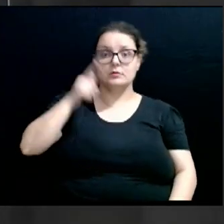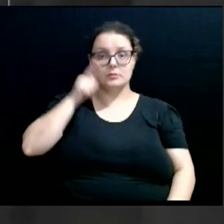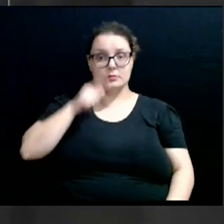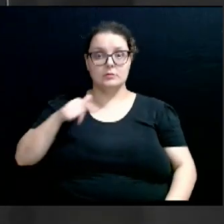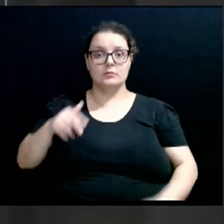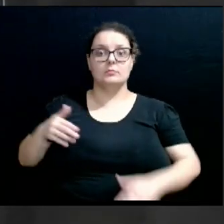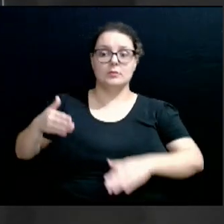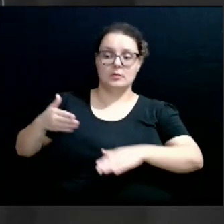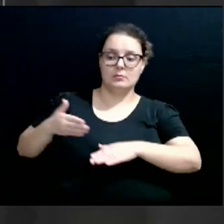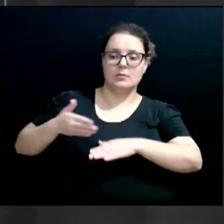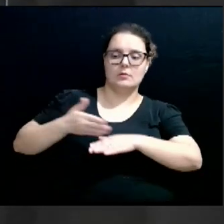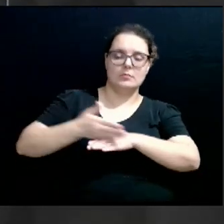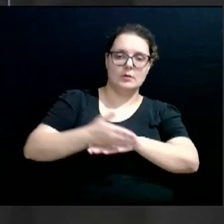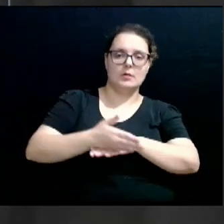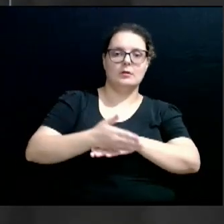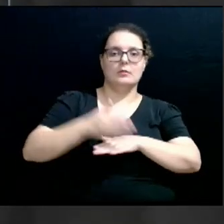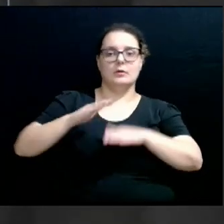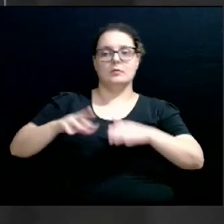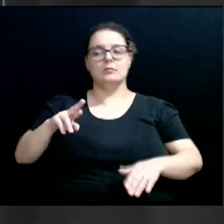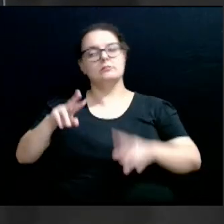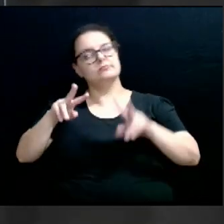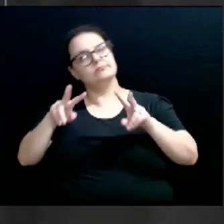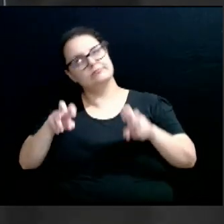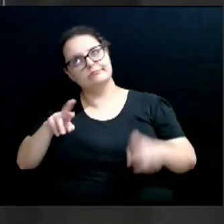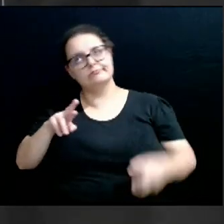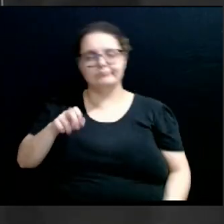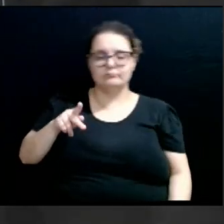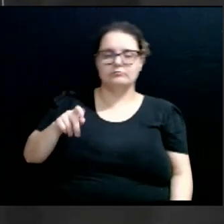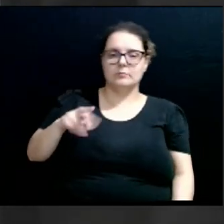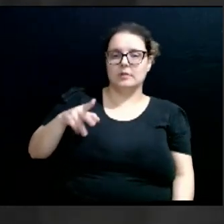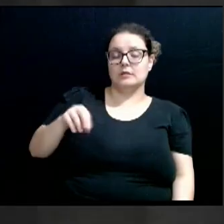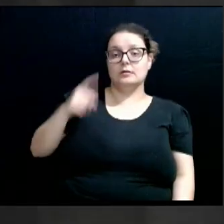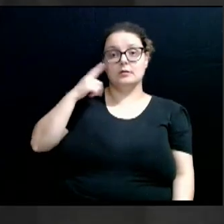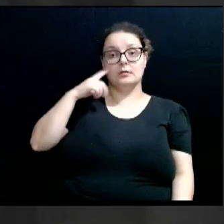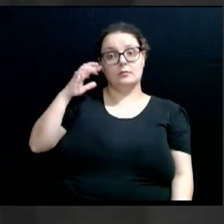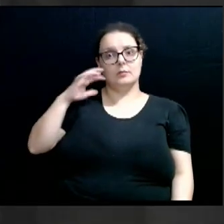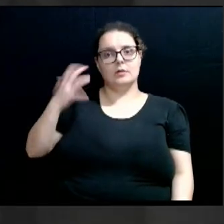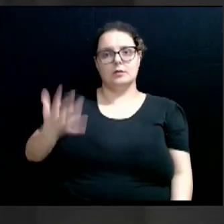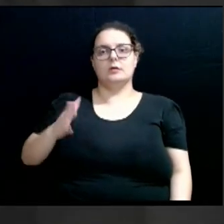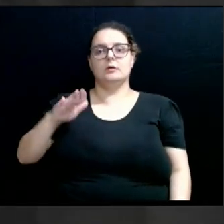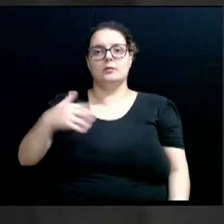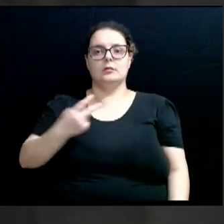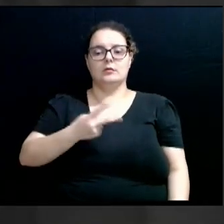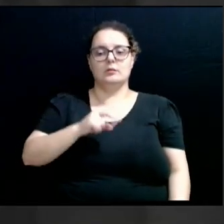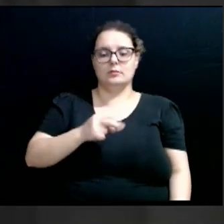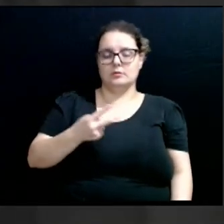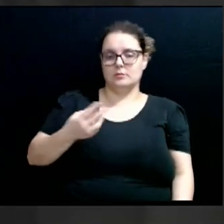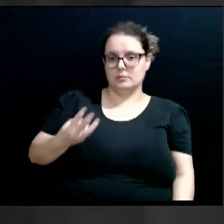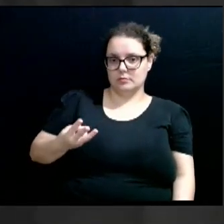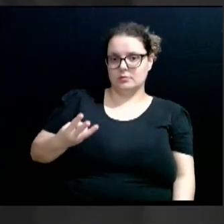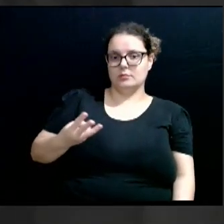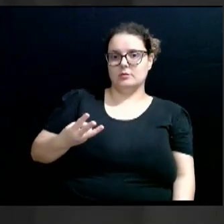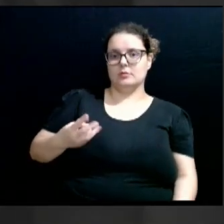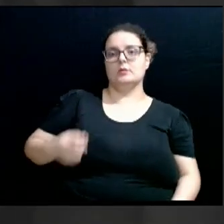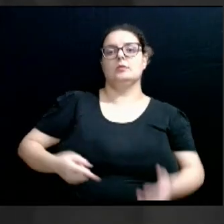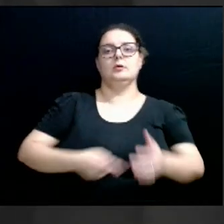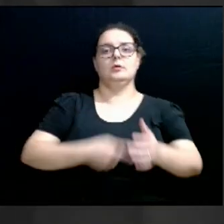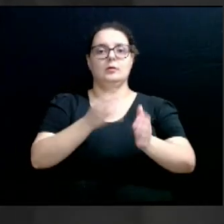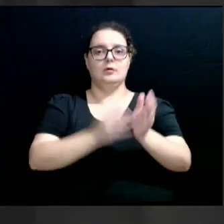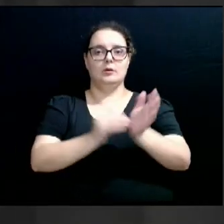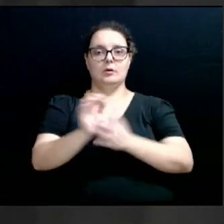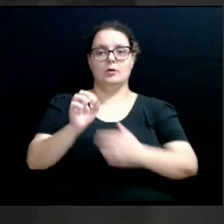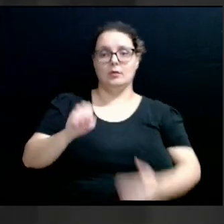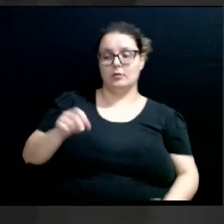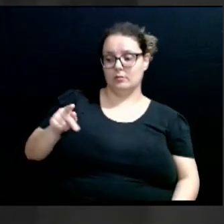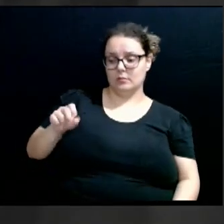talvez uma reparação, né, e tenho pensado muito nisso, porque quando a gente em 2023, o primeiro concurso para OPs, a gente tem